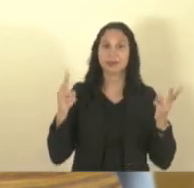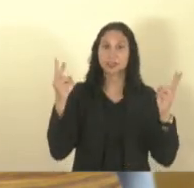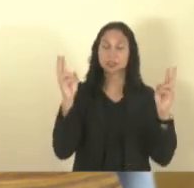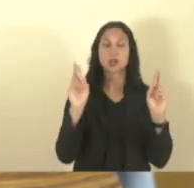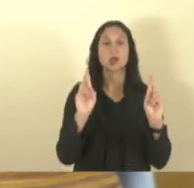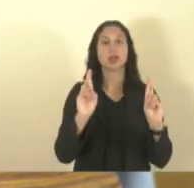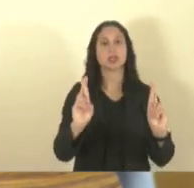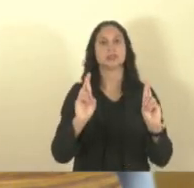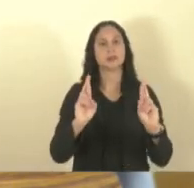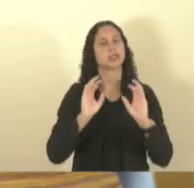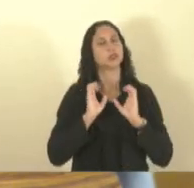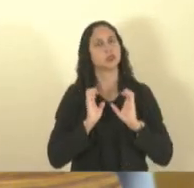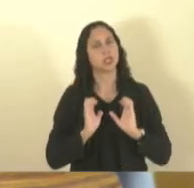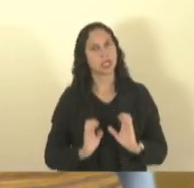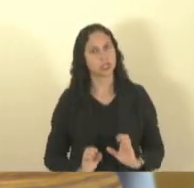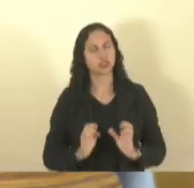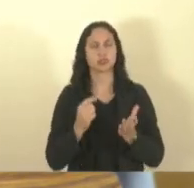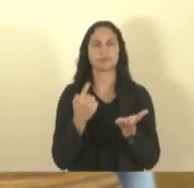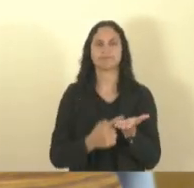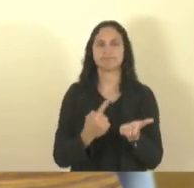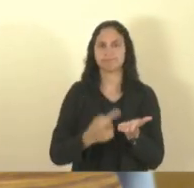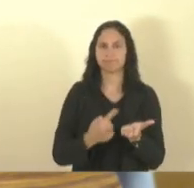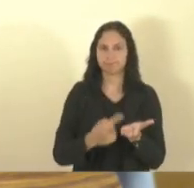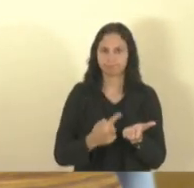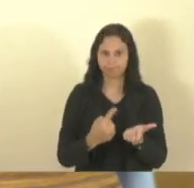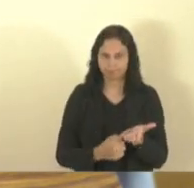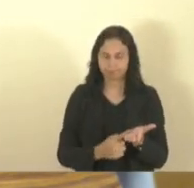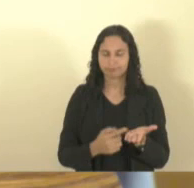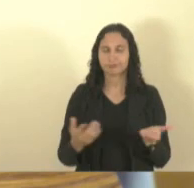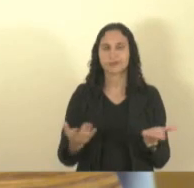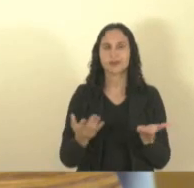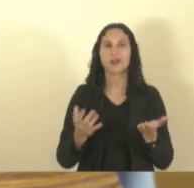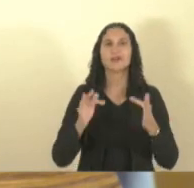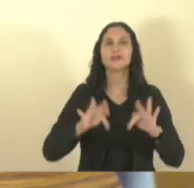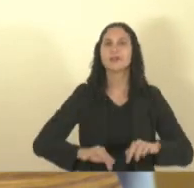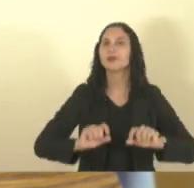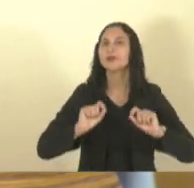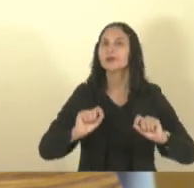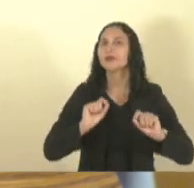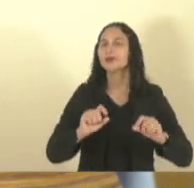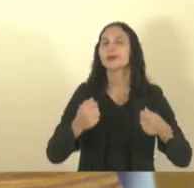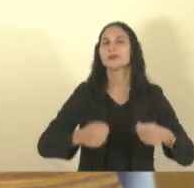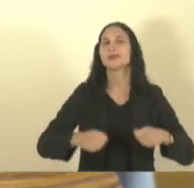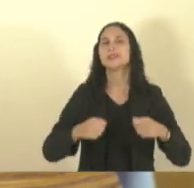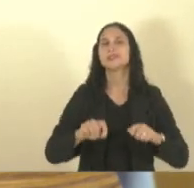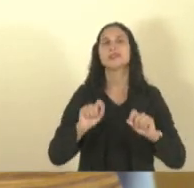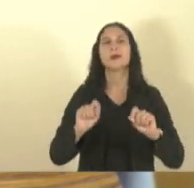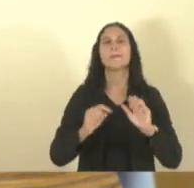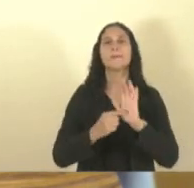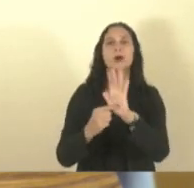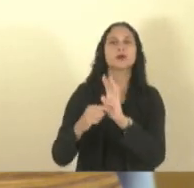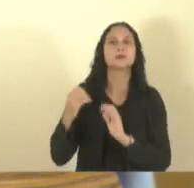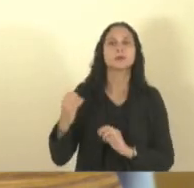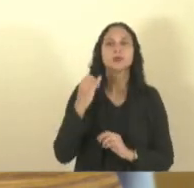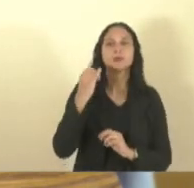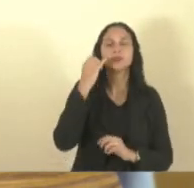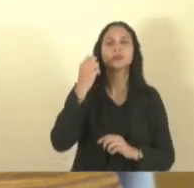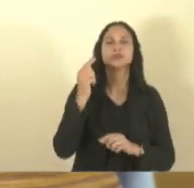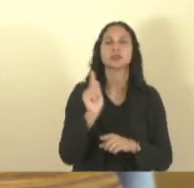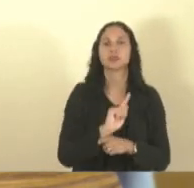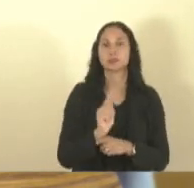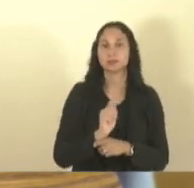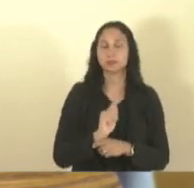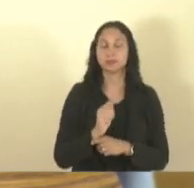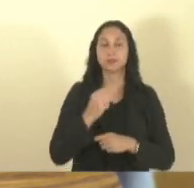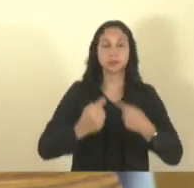respeito, ética e comprometimento. Por fim, não podemos deixar de reforçar a importância das políticas públicas